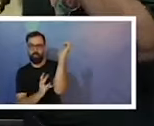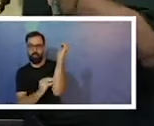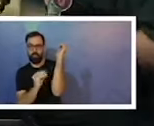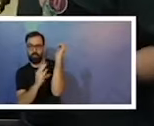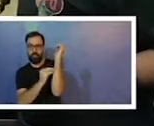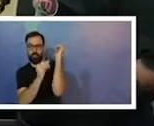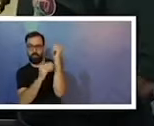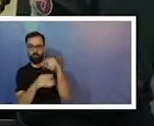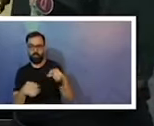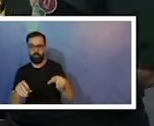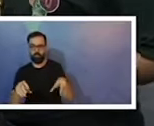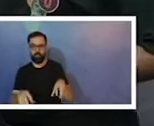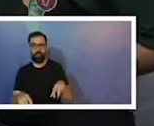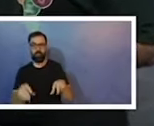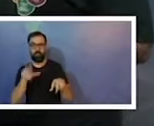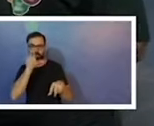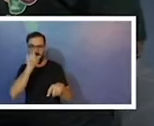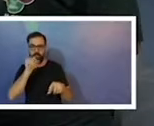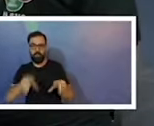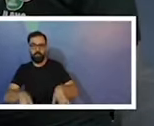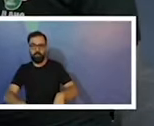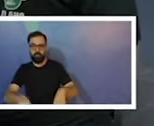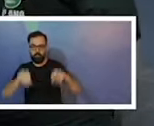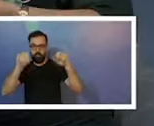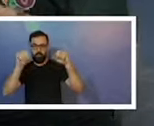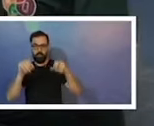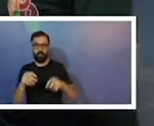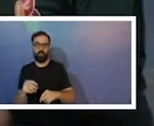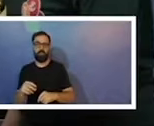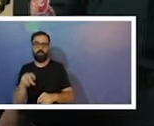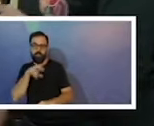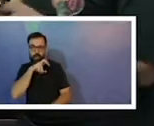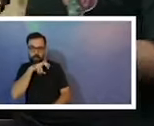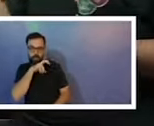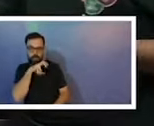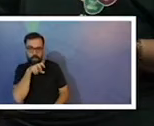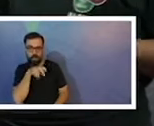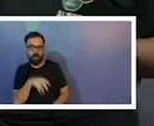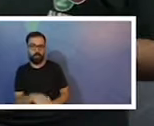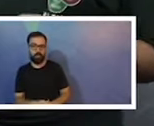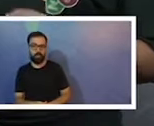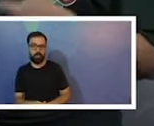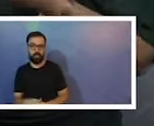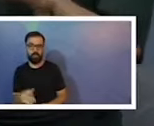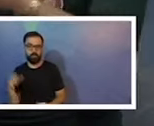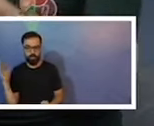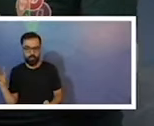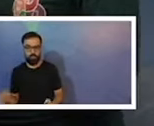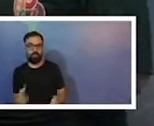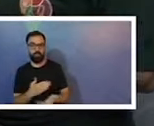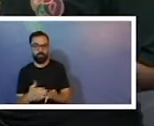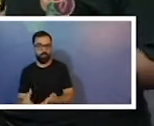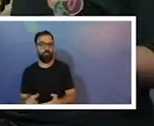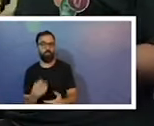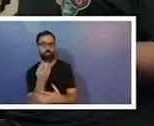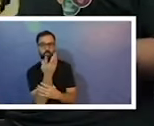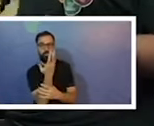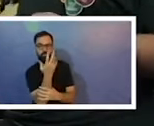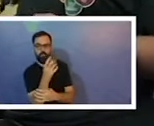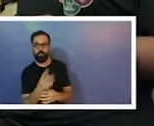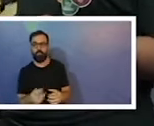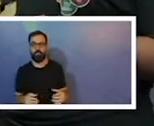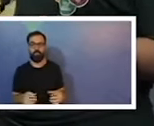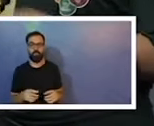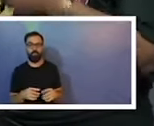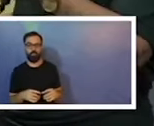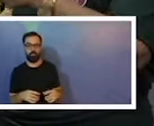produtor. Cadê a plantinha? Tá aqui. Quem come a planta? A cigarra. Quem come a cigarra?